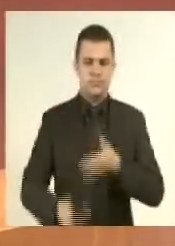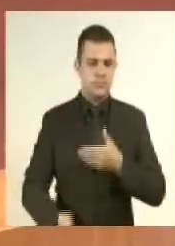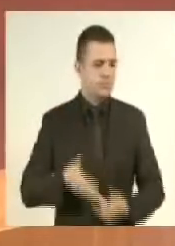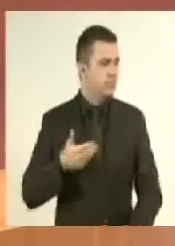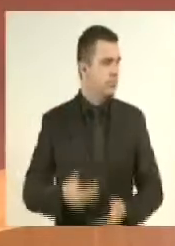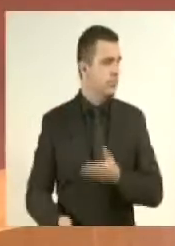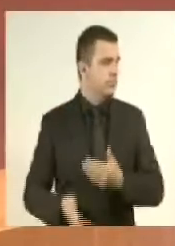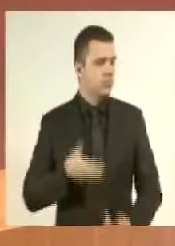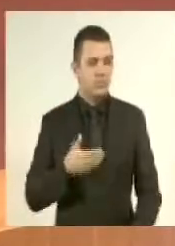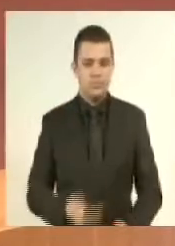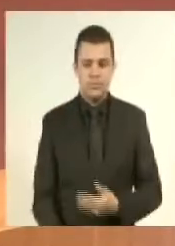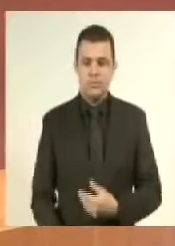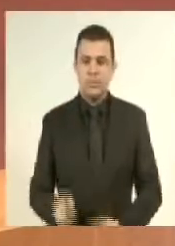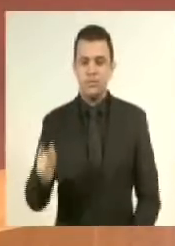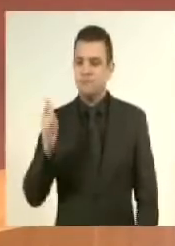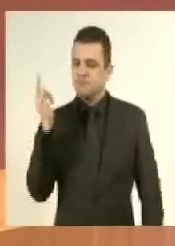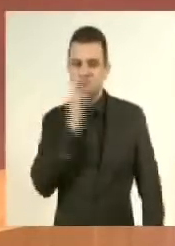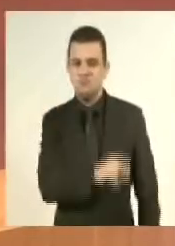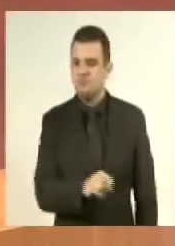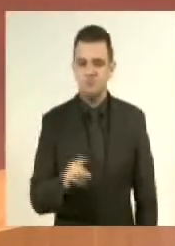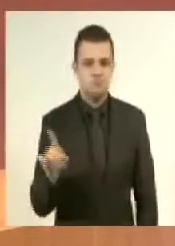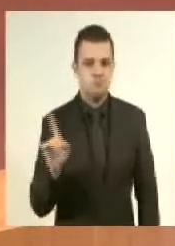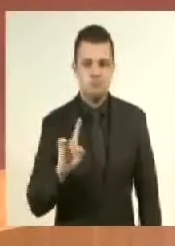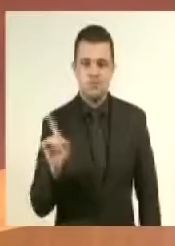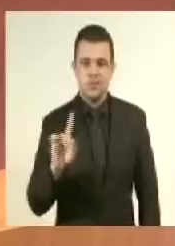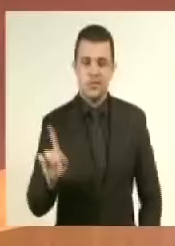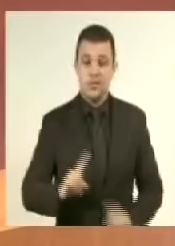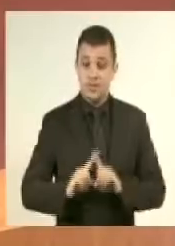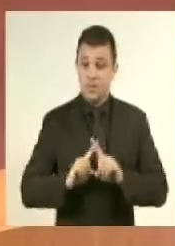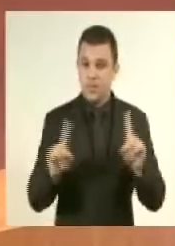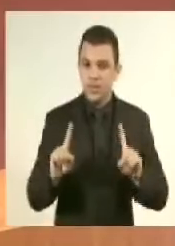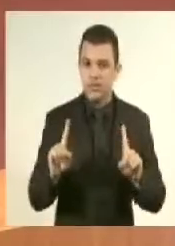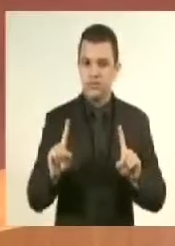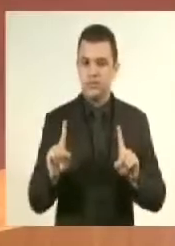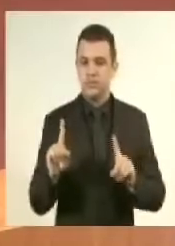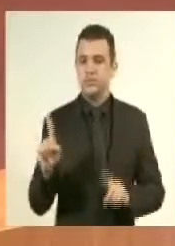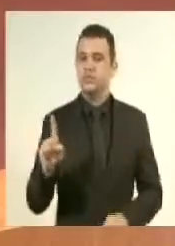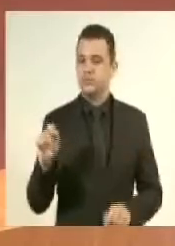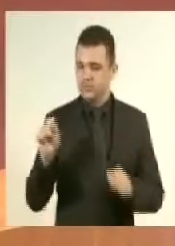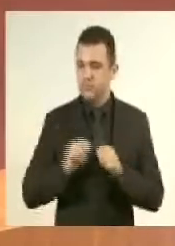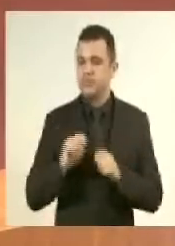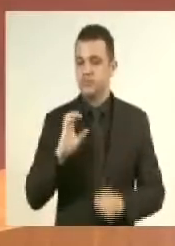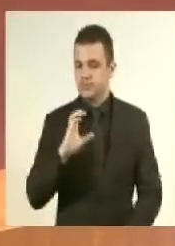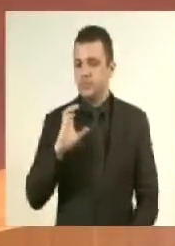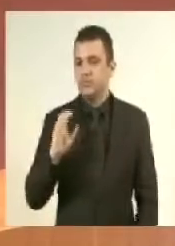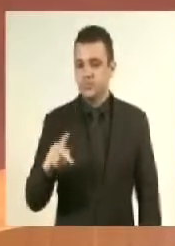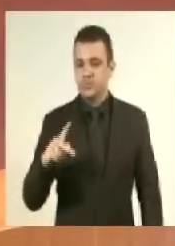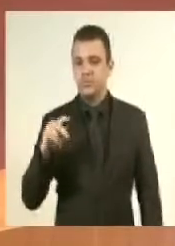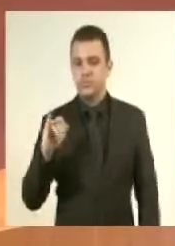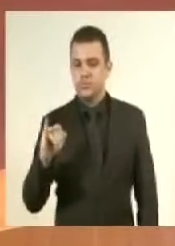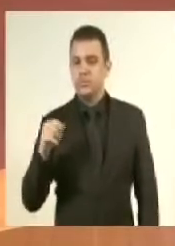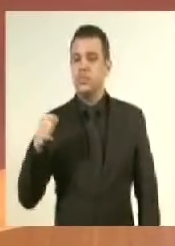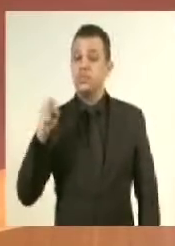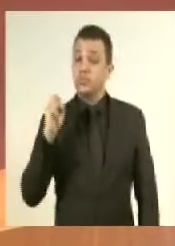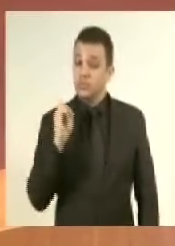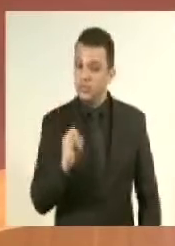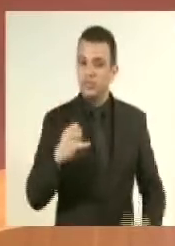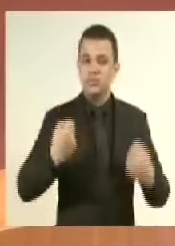que não vão encontrar nada, mas vão fazer CPI, se for para investigar